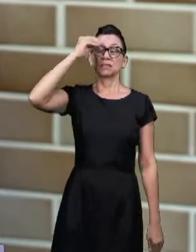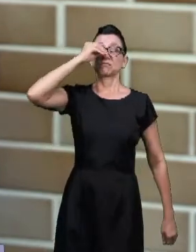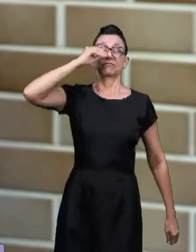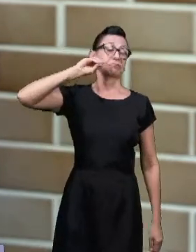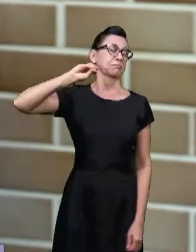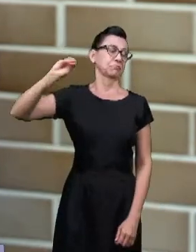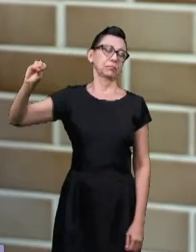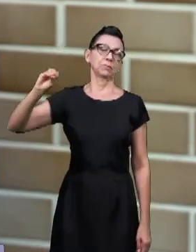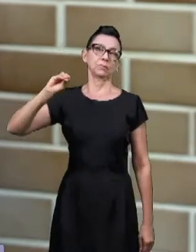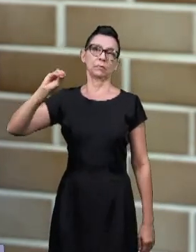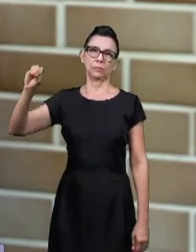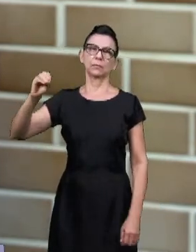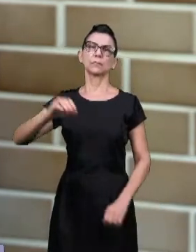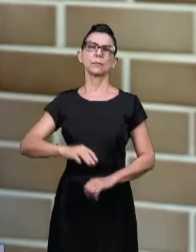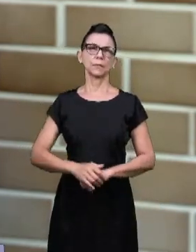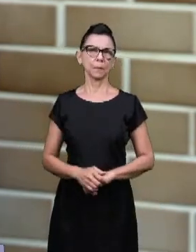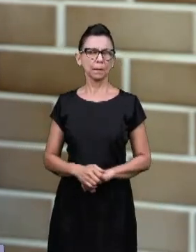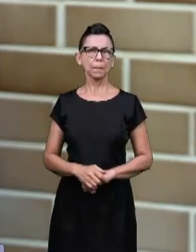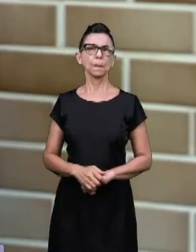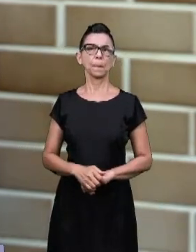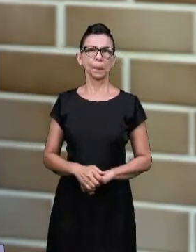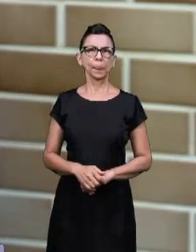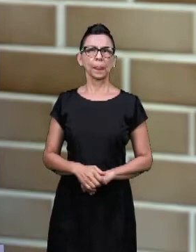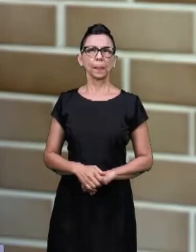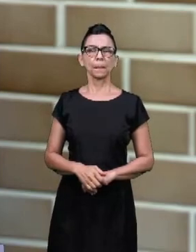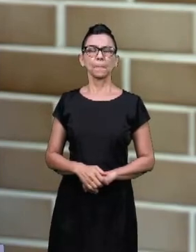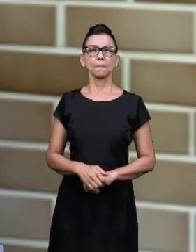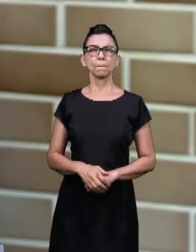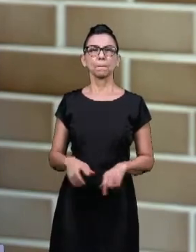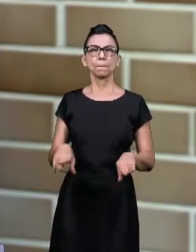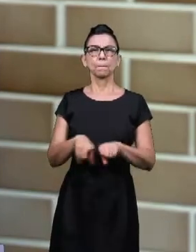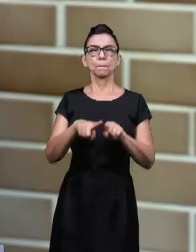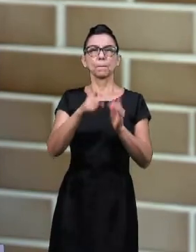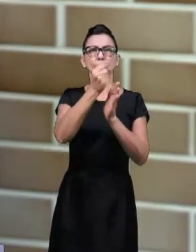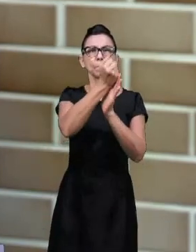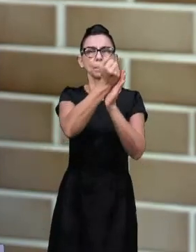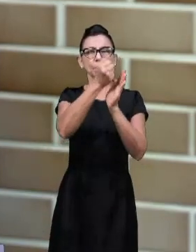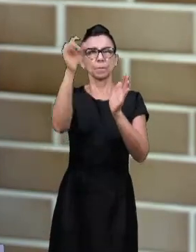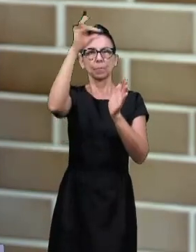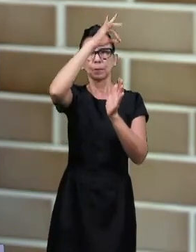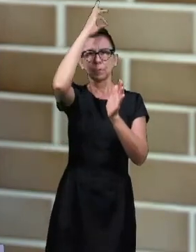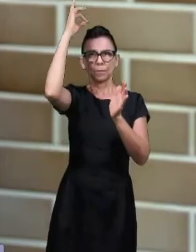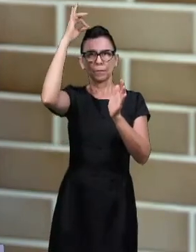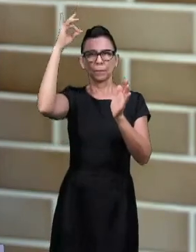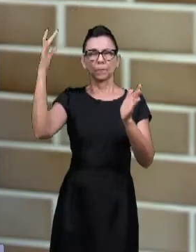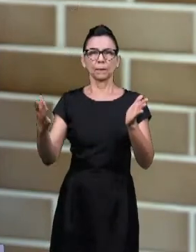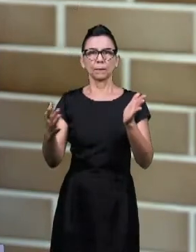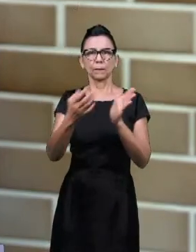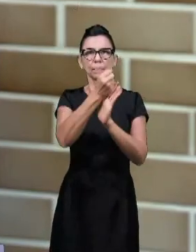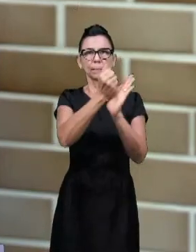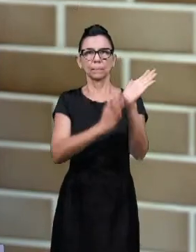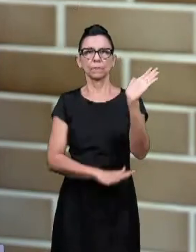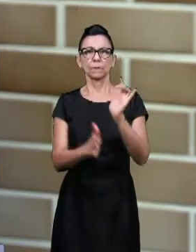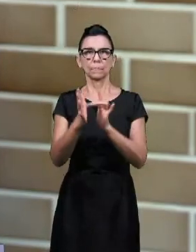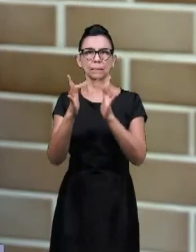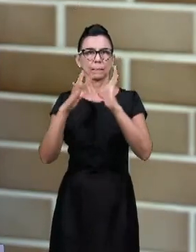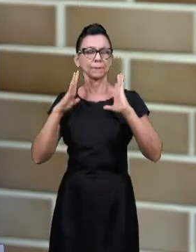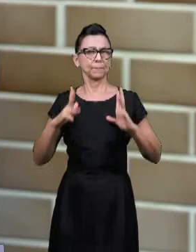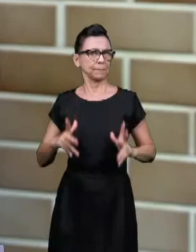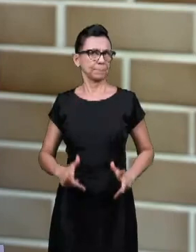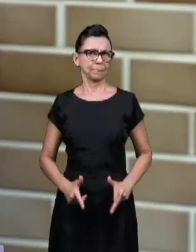colocado, porque o Espírito Santo é o sangue que lava as vestiduras do crente. Então as vestes daquela igreja não